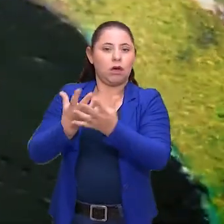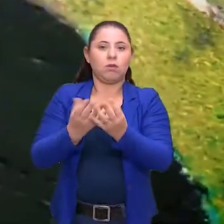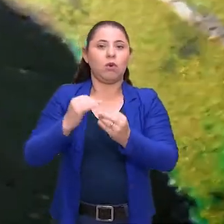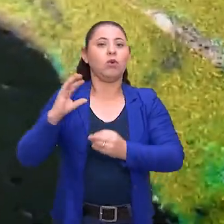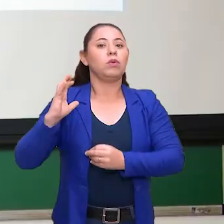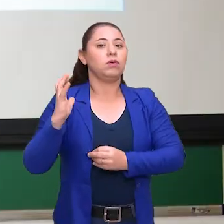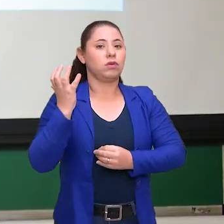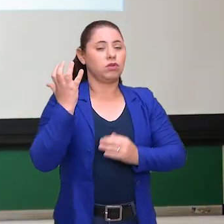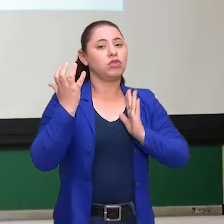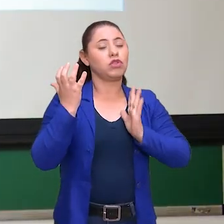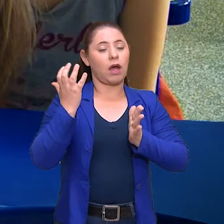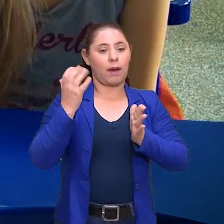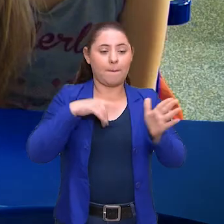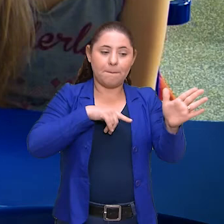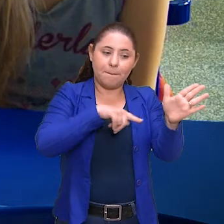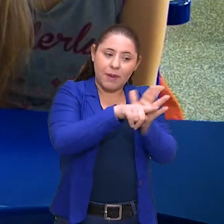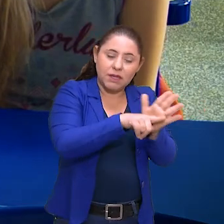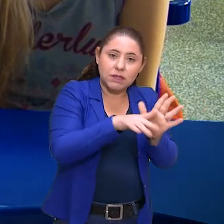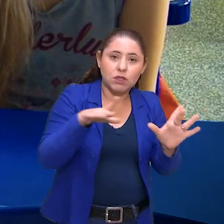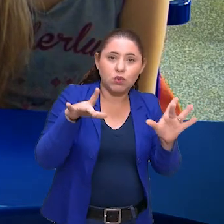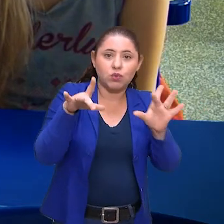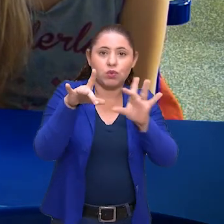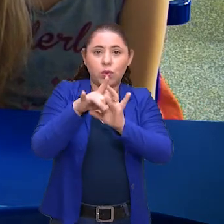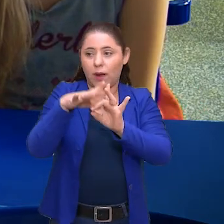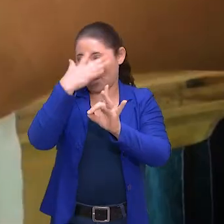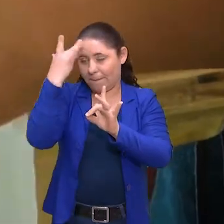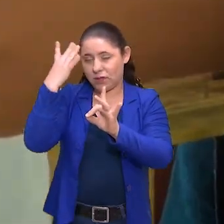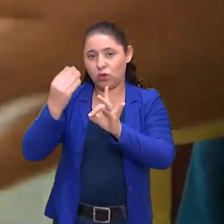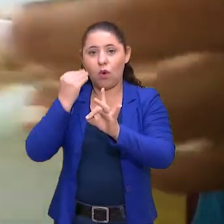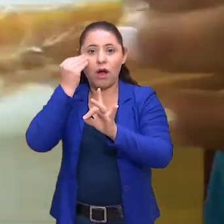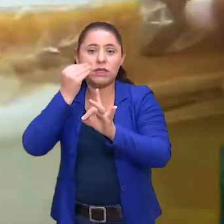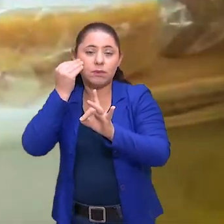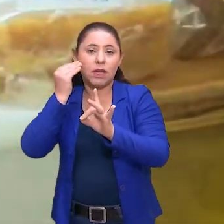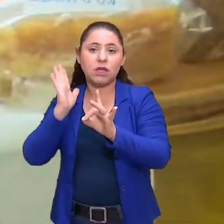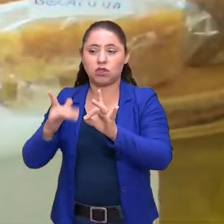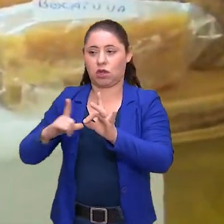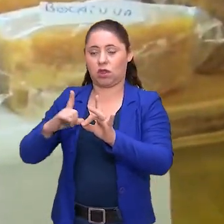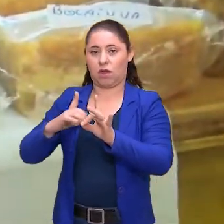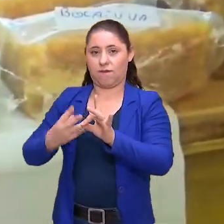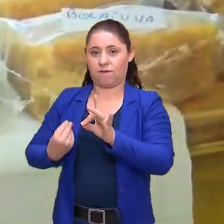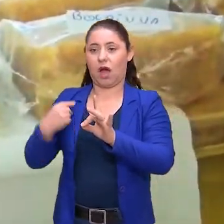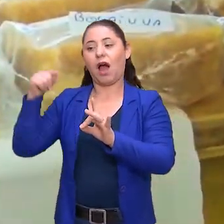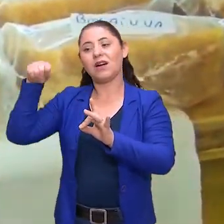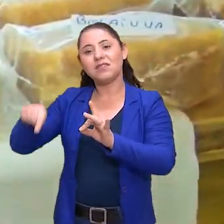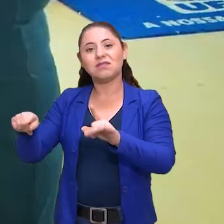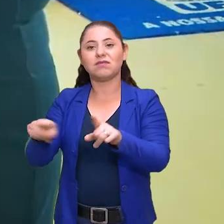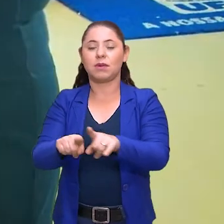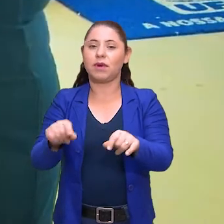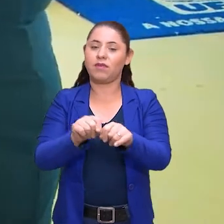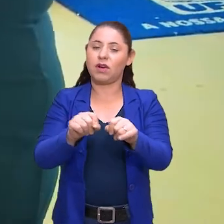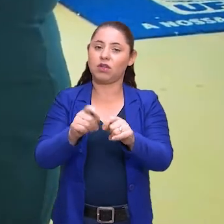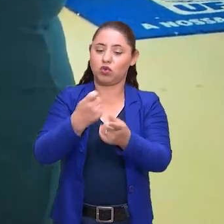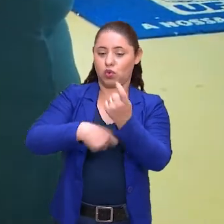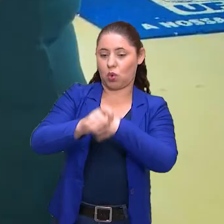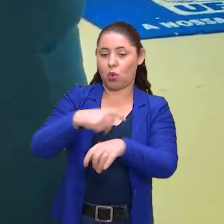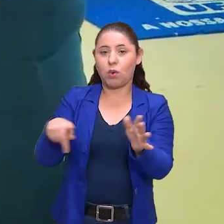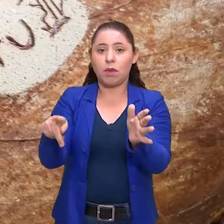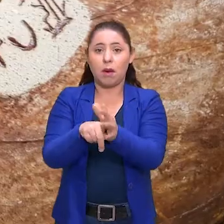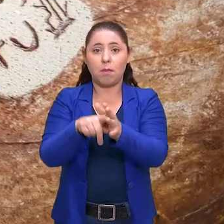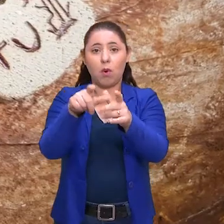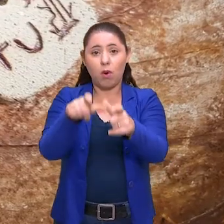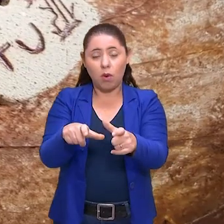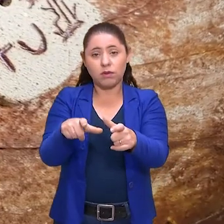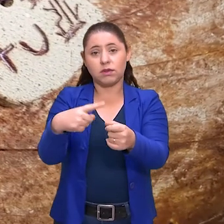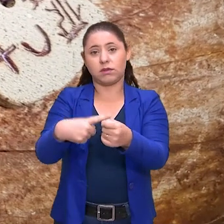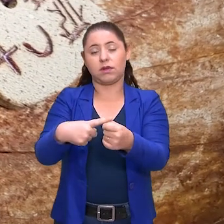gente consegue integrar a pesquisa fornecida pela universidade com as pessoas que vivem na região. Isso vai acabar gerando, ativando aí a